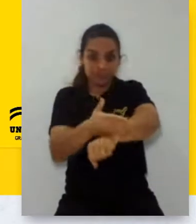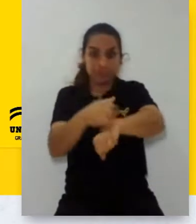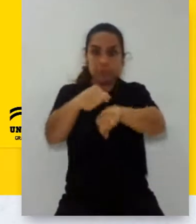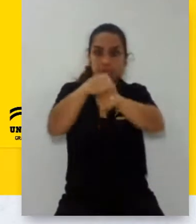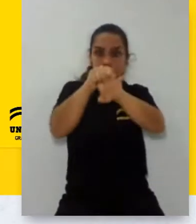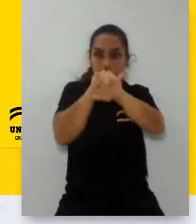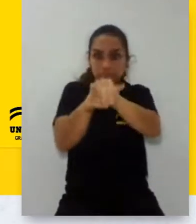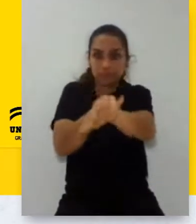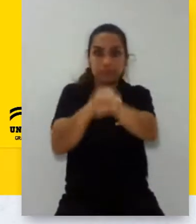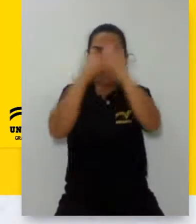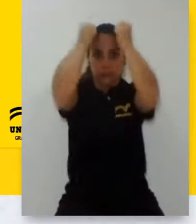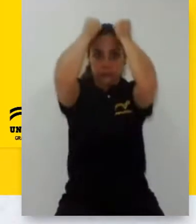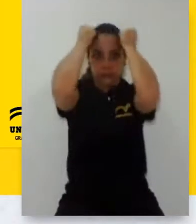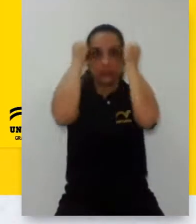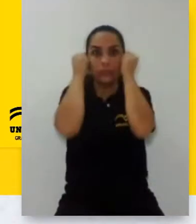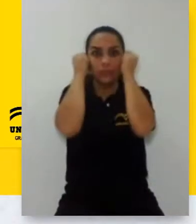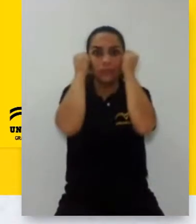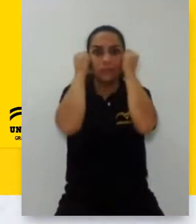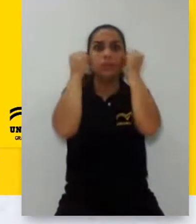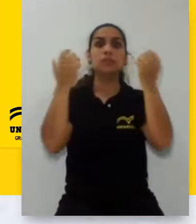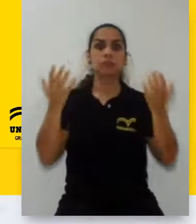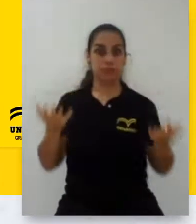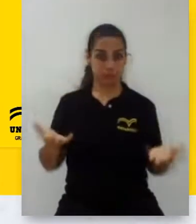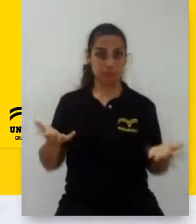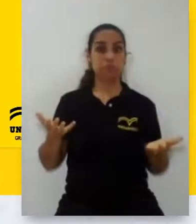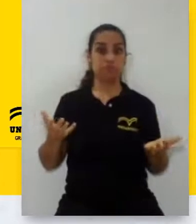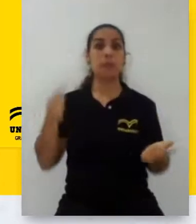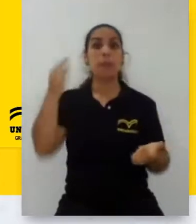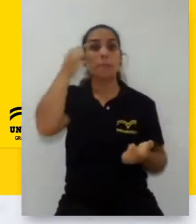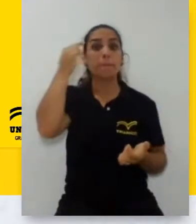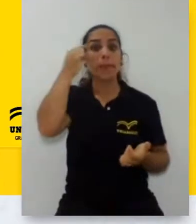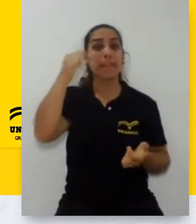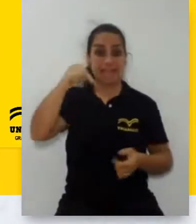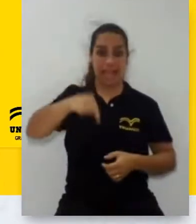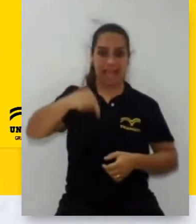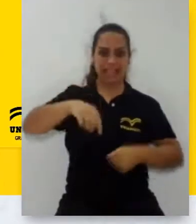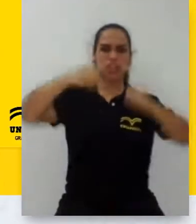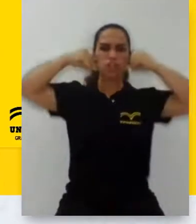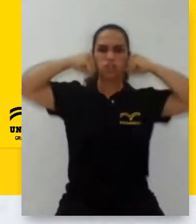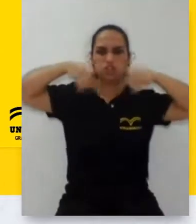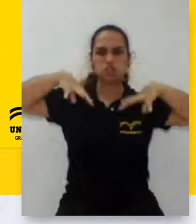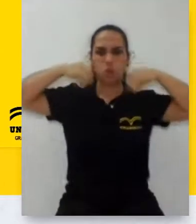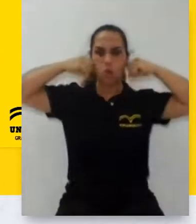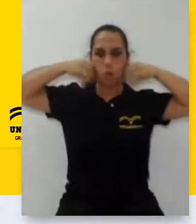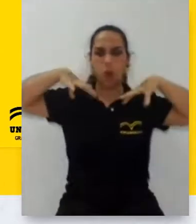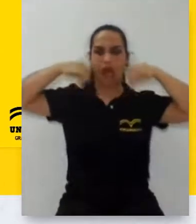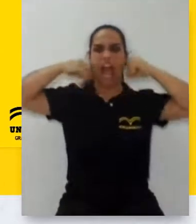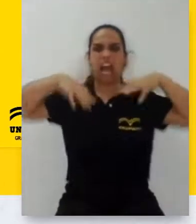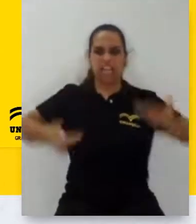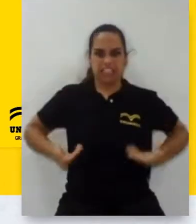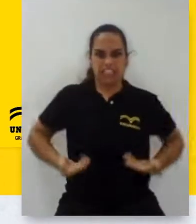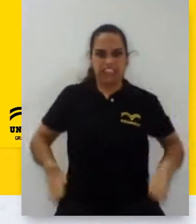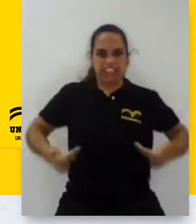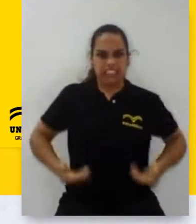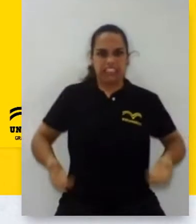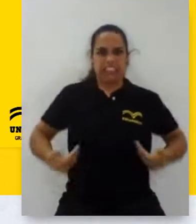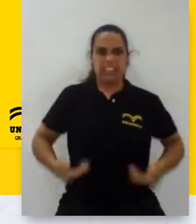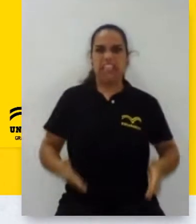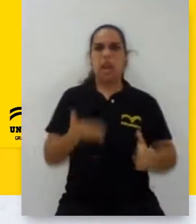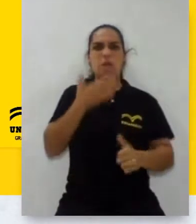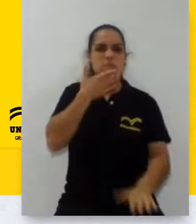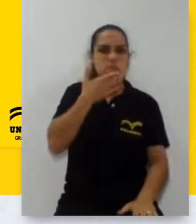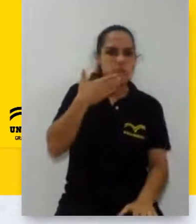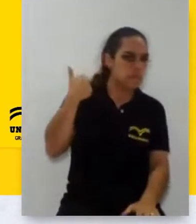agasalho, colocar uma touca, eu vou suar bastante, vou perder bastante energia e vou melhorar. O benefício vai ser 3